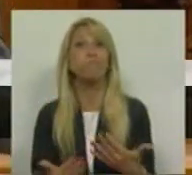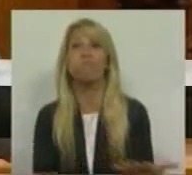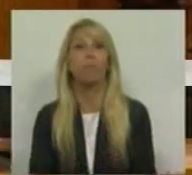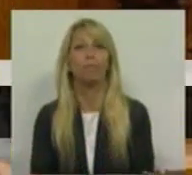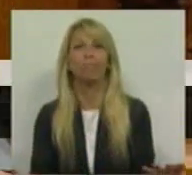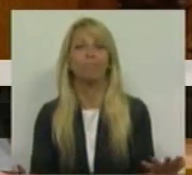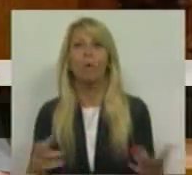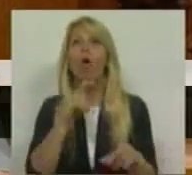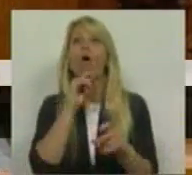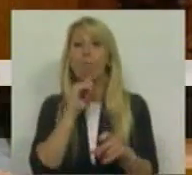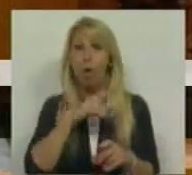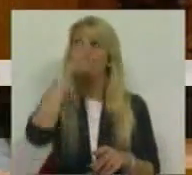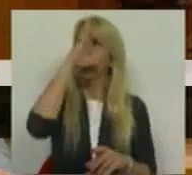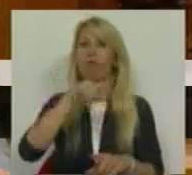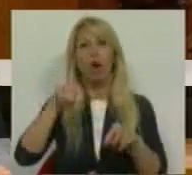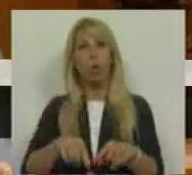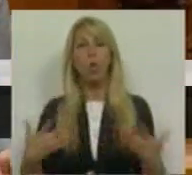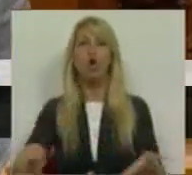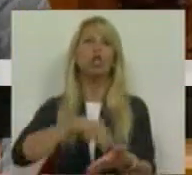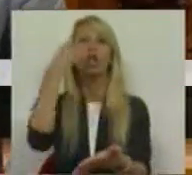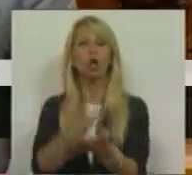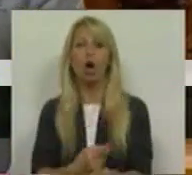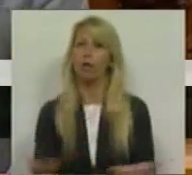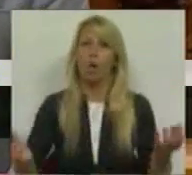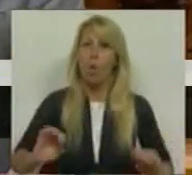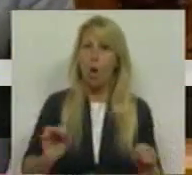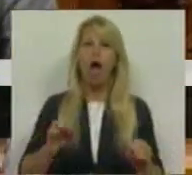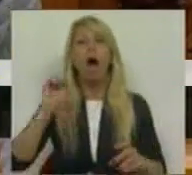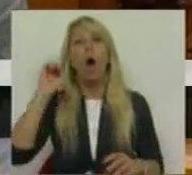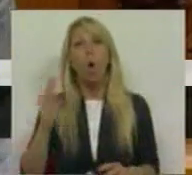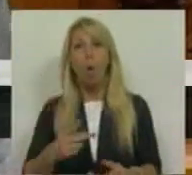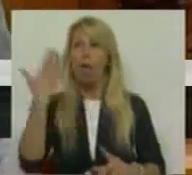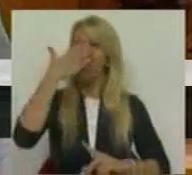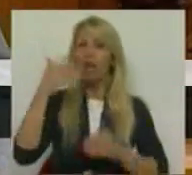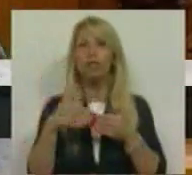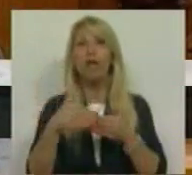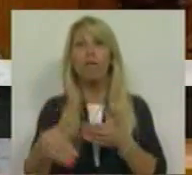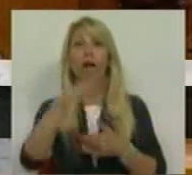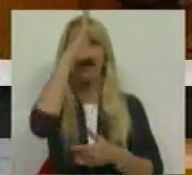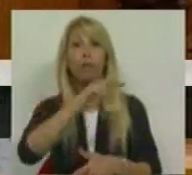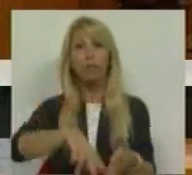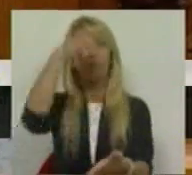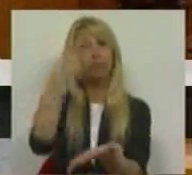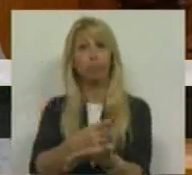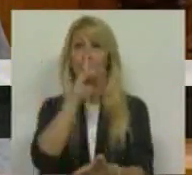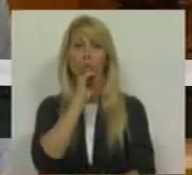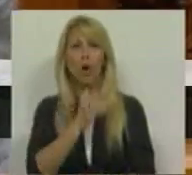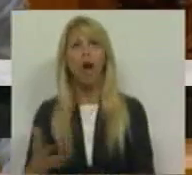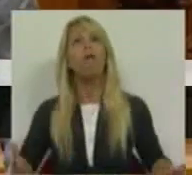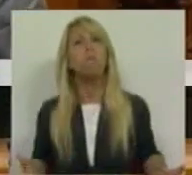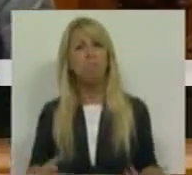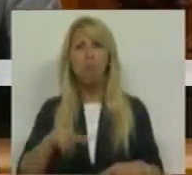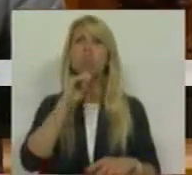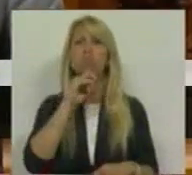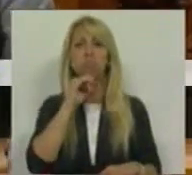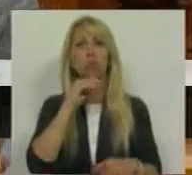não cair hoje, pode não cair nos próximos dias, mas, verdade seja dita, ele até não irá cair, provavelmente, porque ele já não